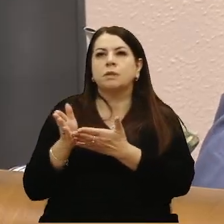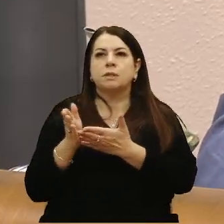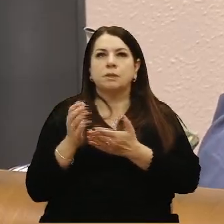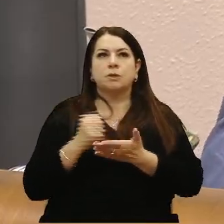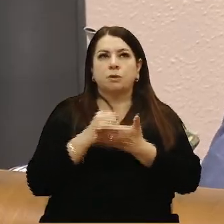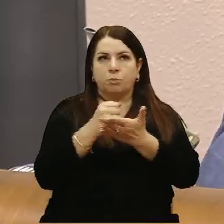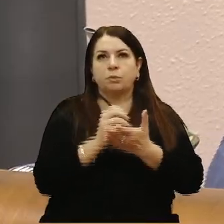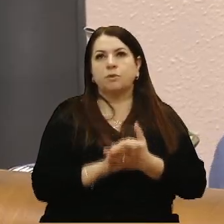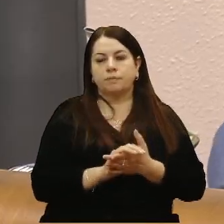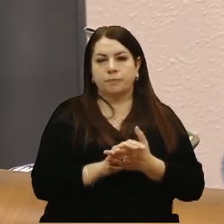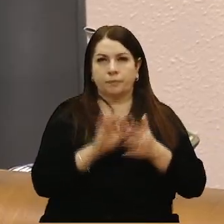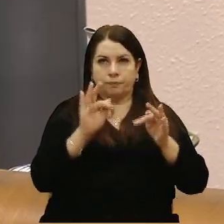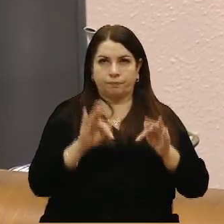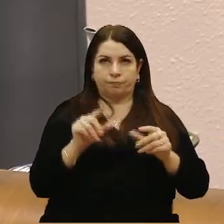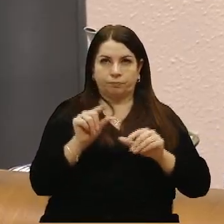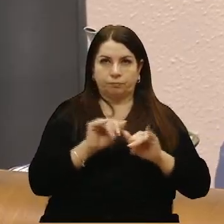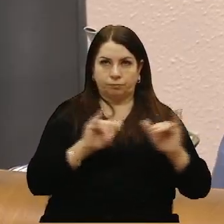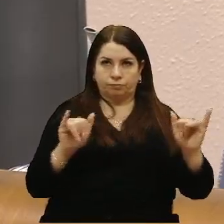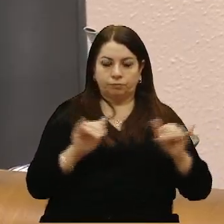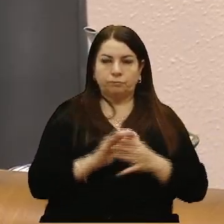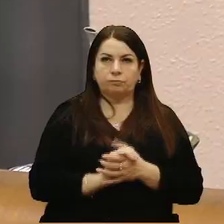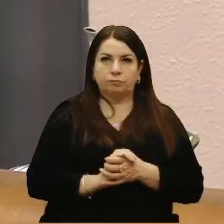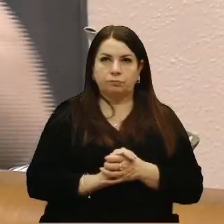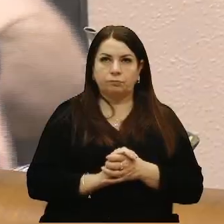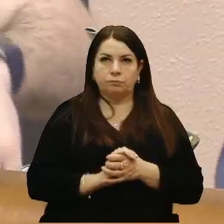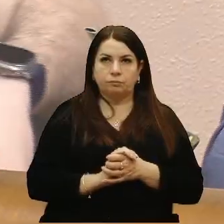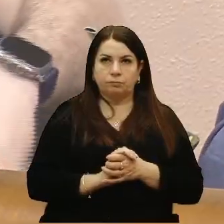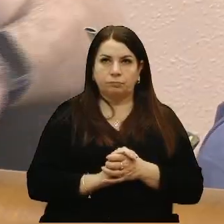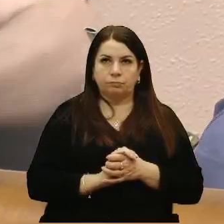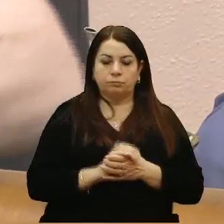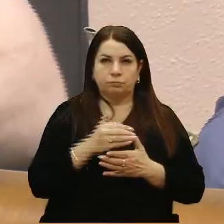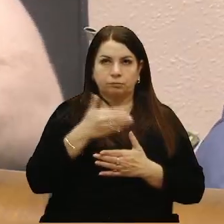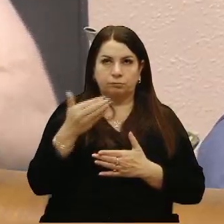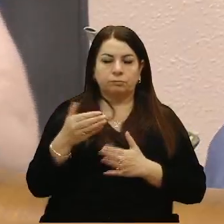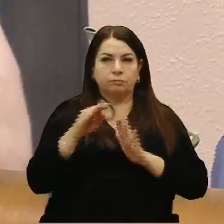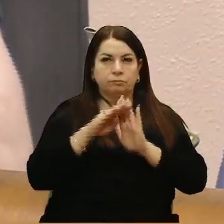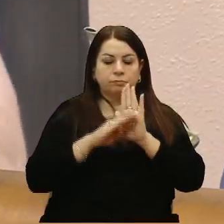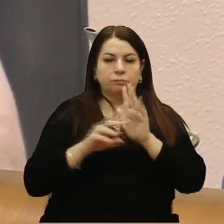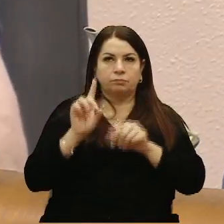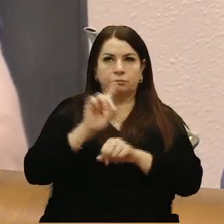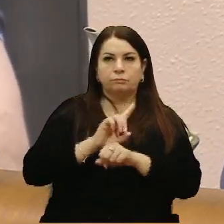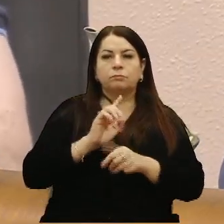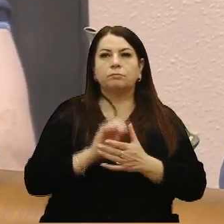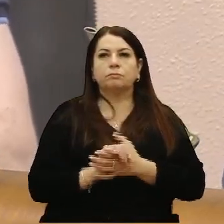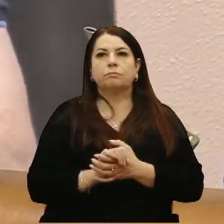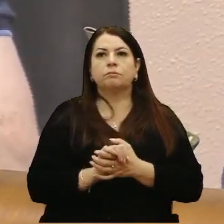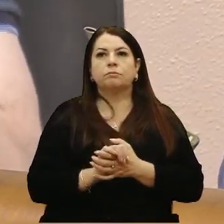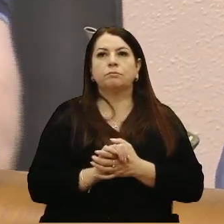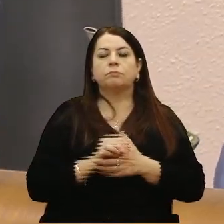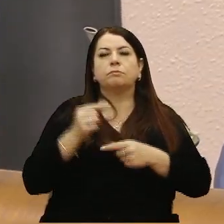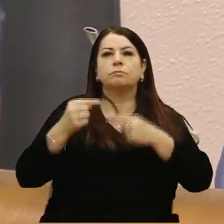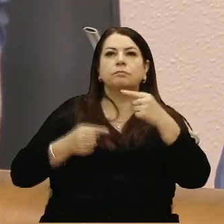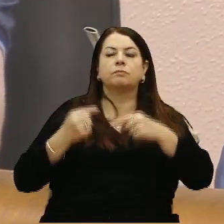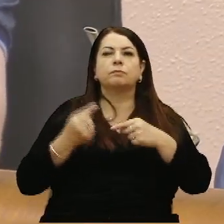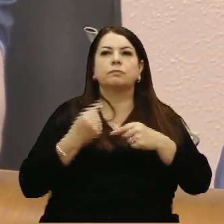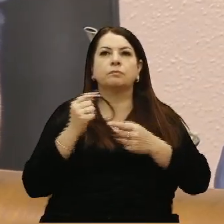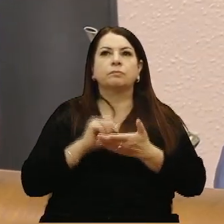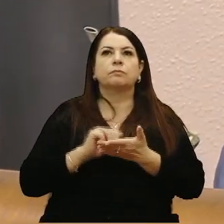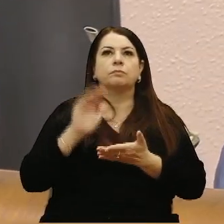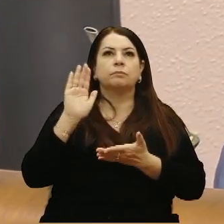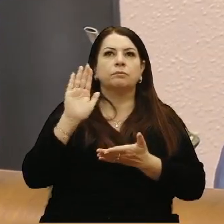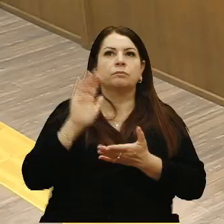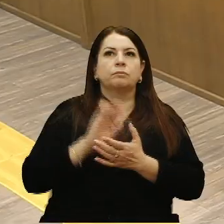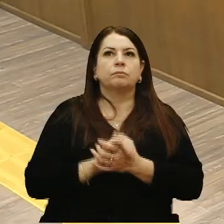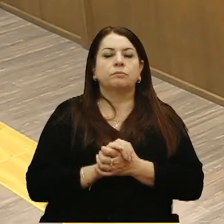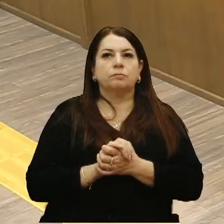apoios. Encerradas as pequenas comunicações. Passemos à ordem do dia. Em discussão única... Questão de ordem,